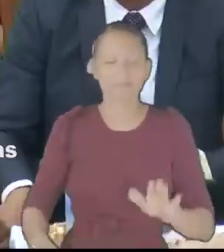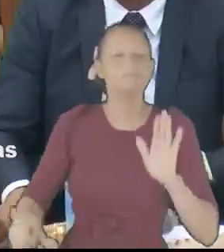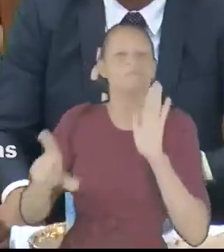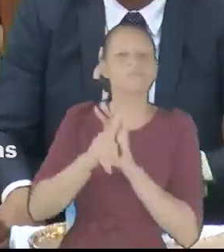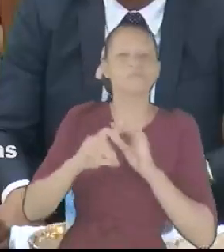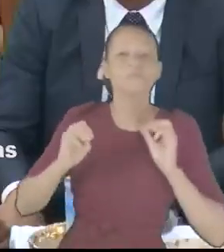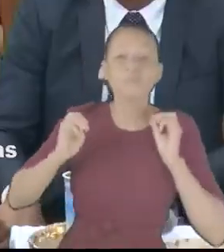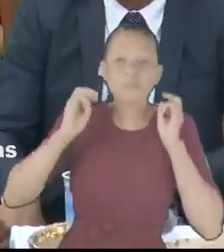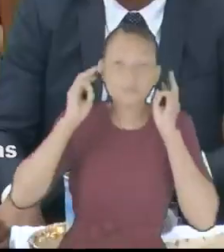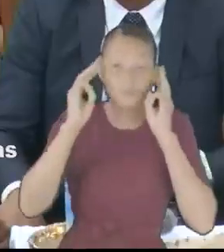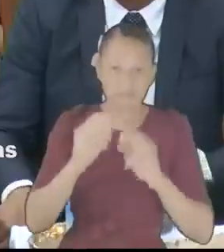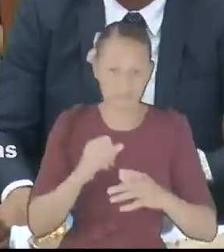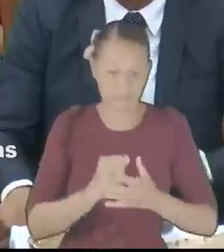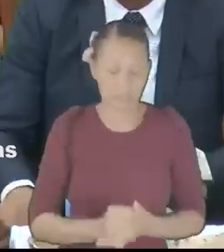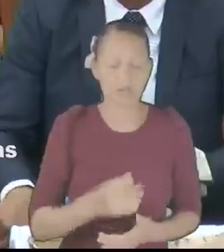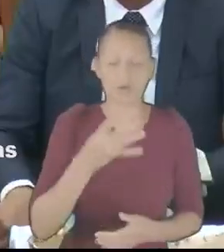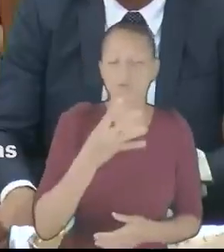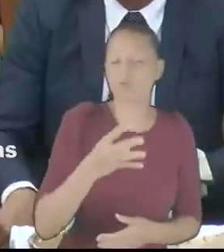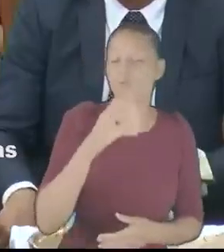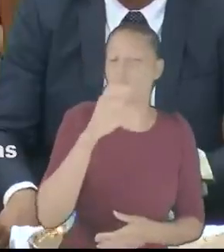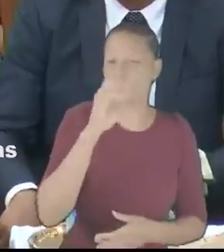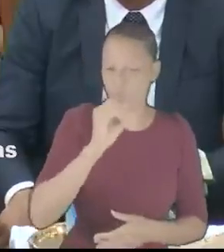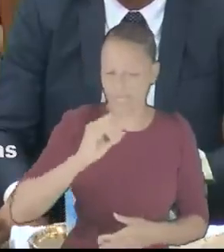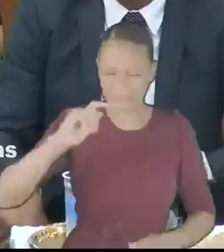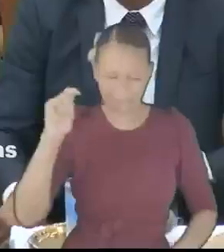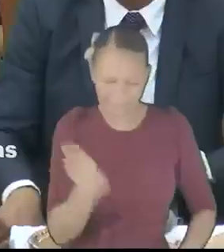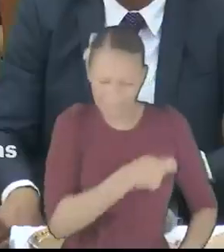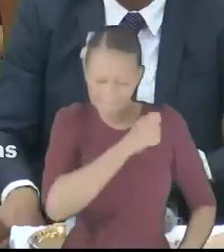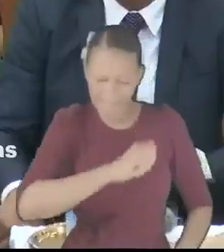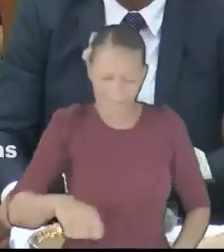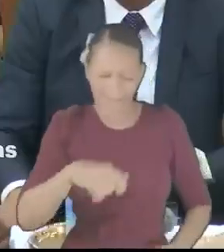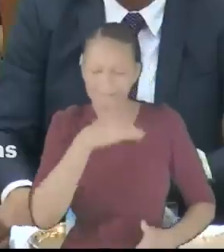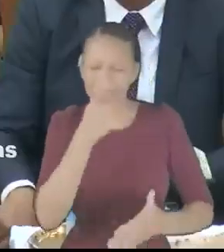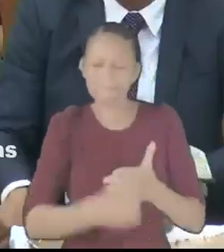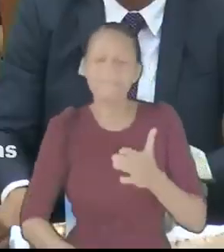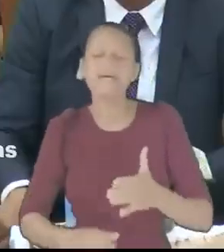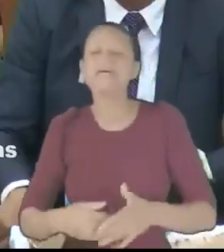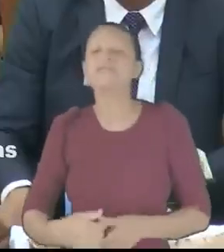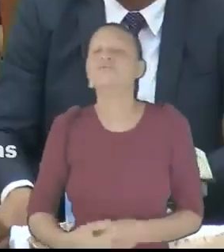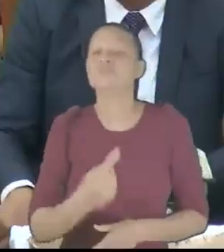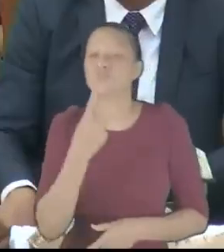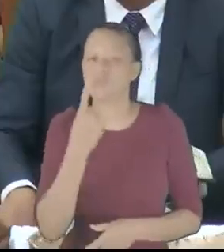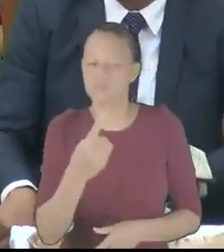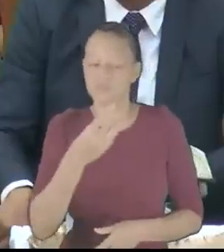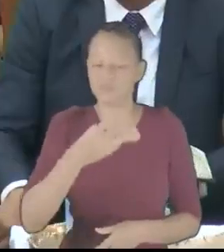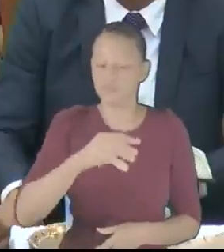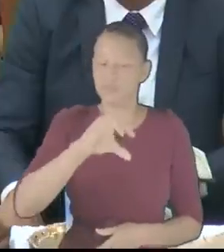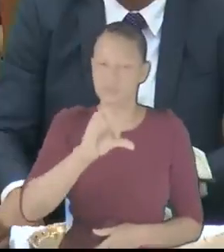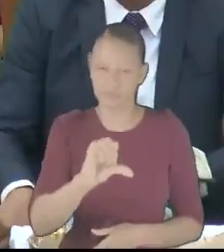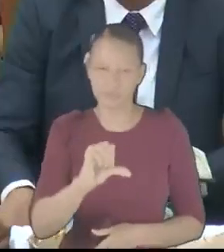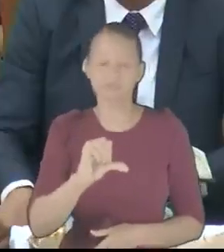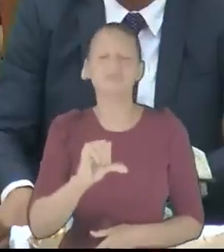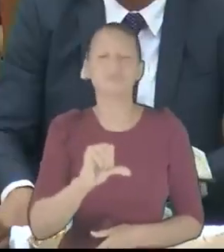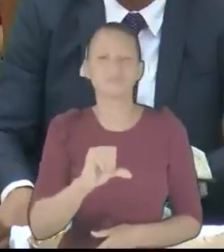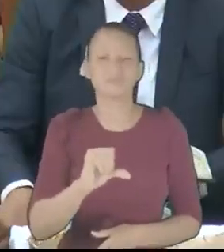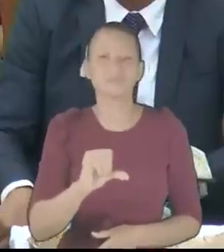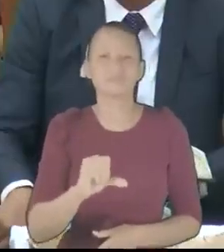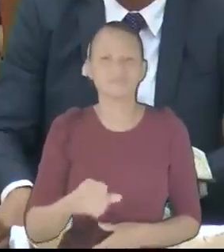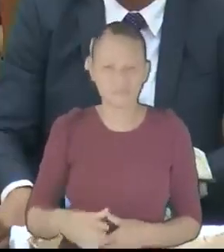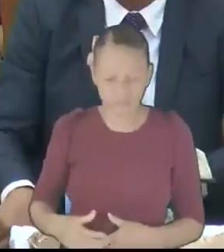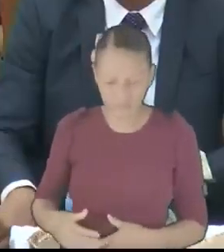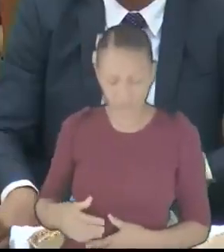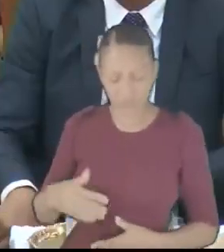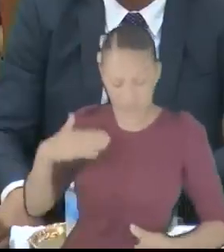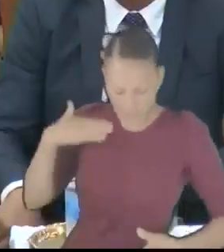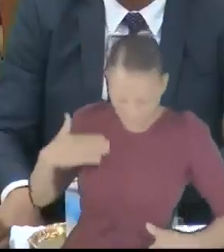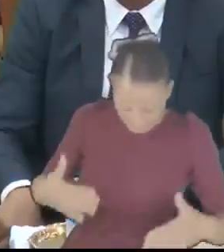dizia, que eram 40 chibatadas menos uma. No caso, era 39 chibatadas. O corpo